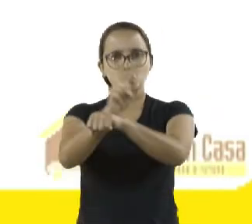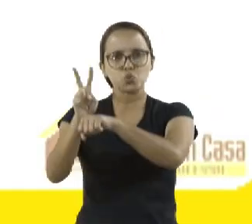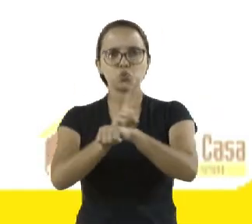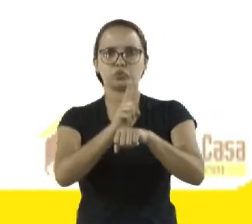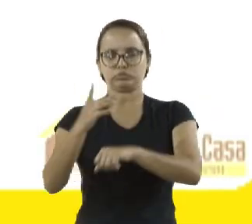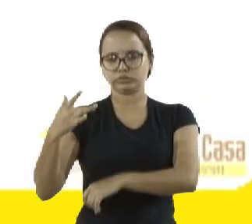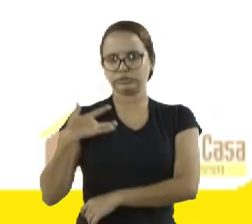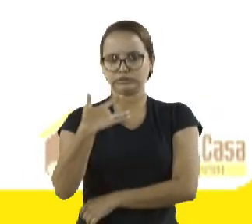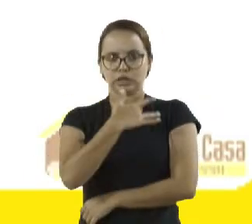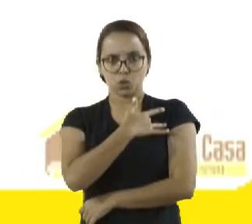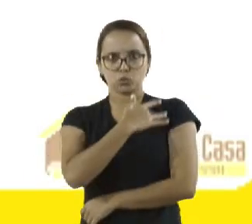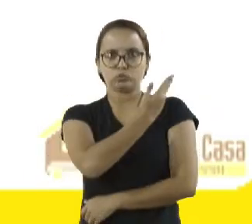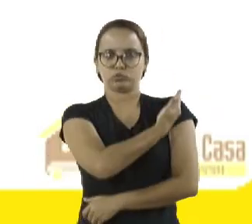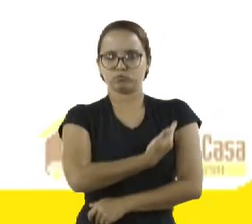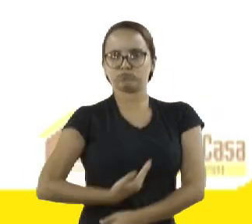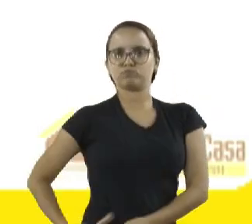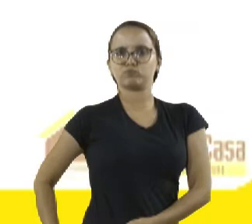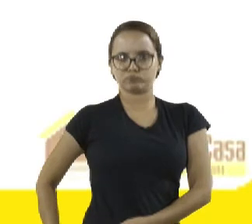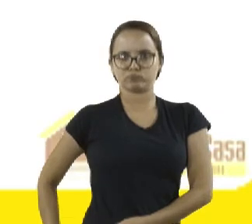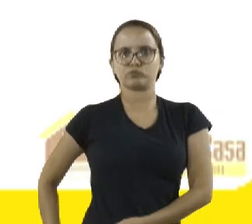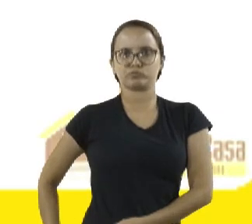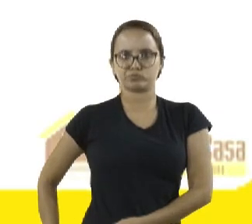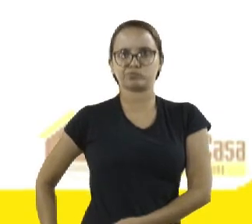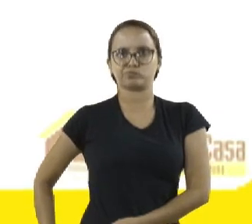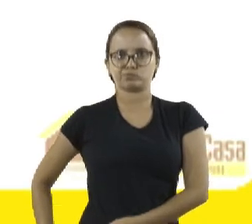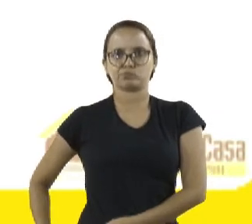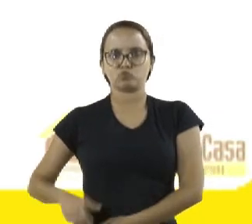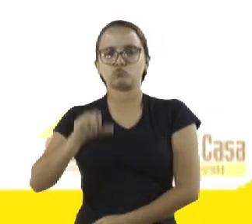os brasileiros são usuários do SUS.